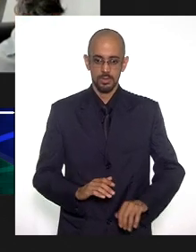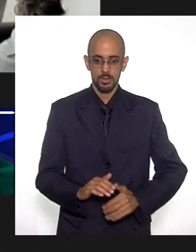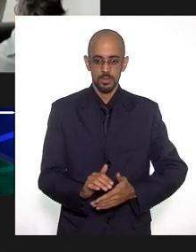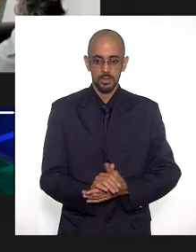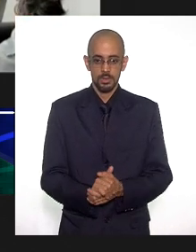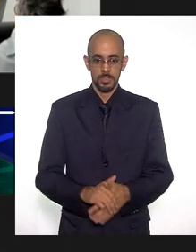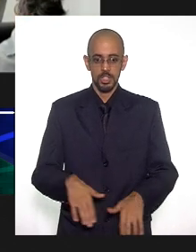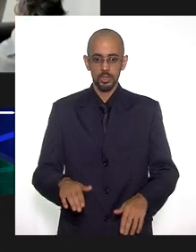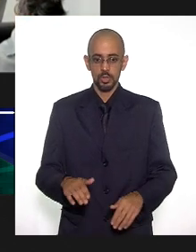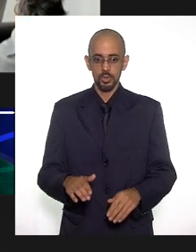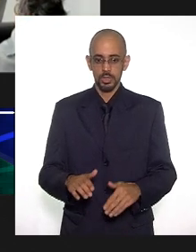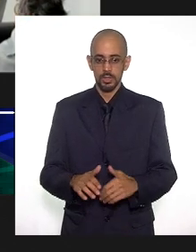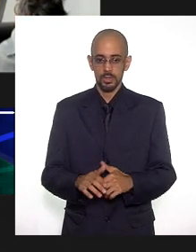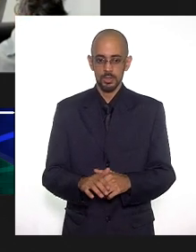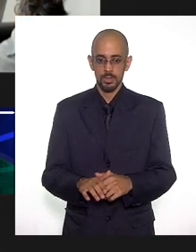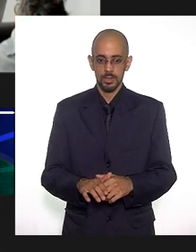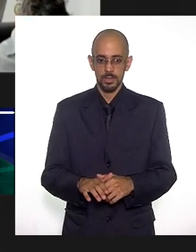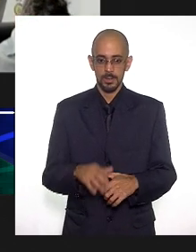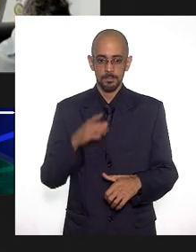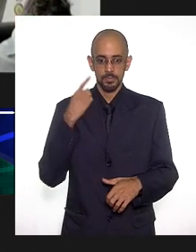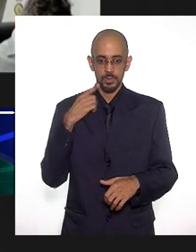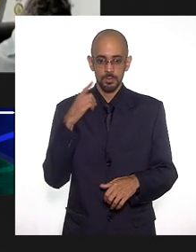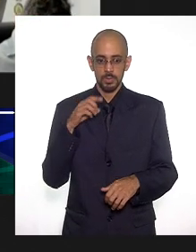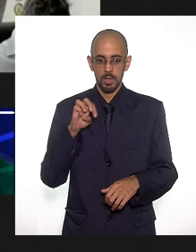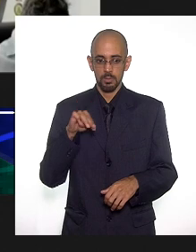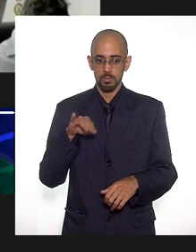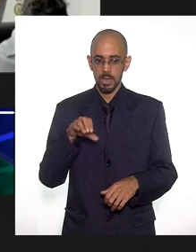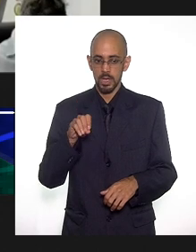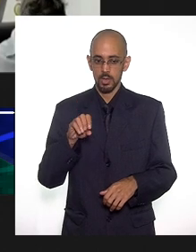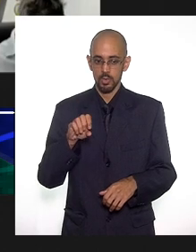Deputado Marcos Miller votou sim no grupo.